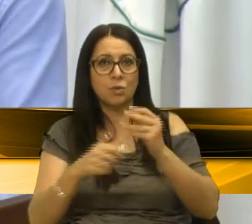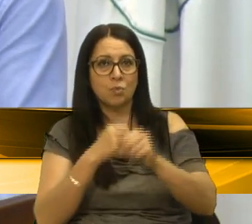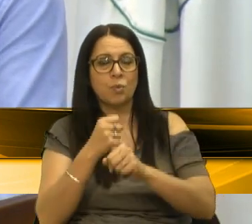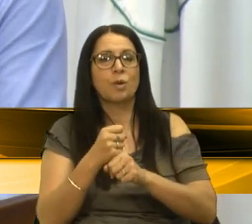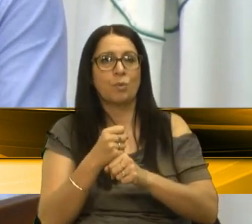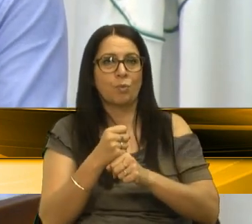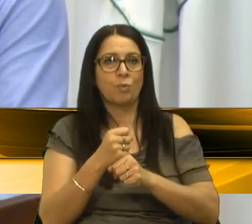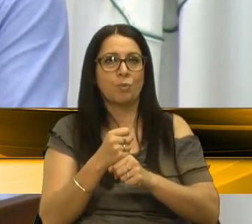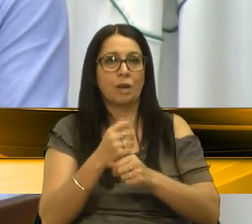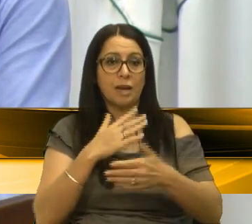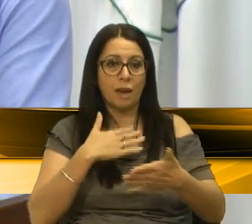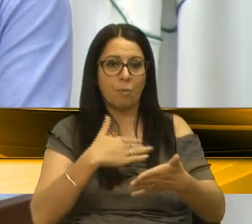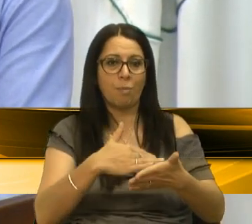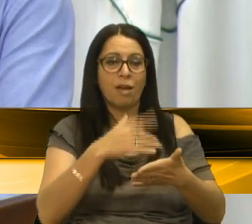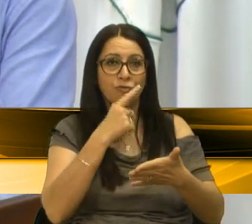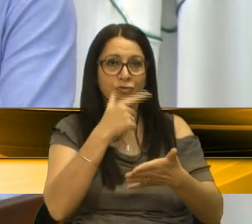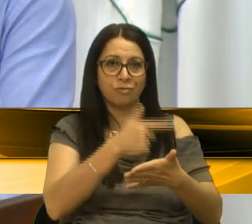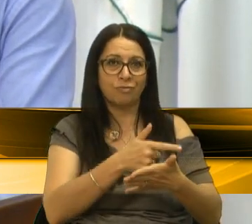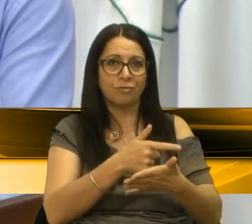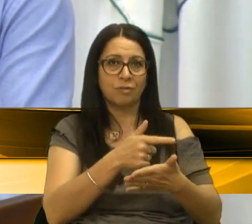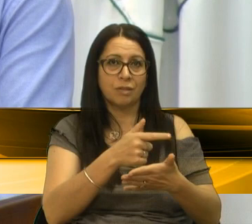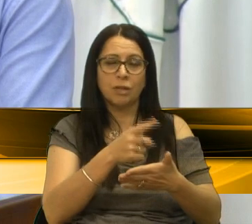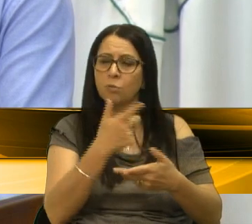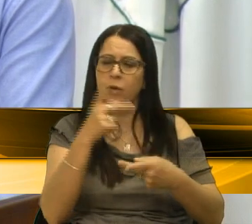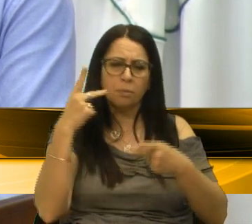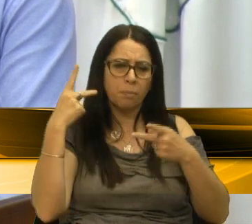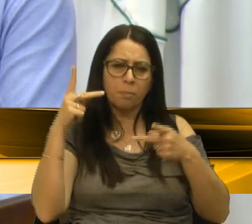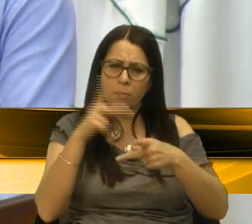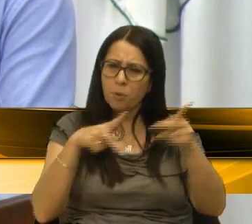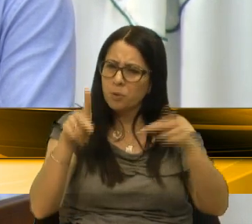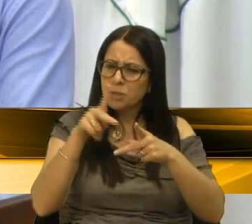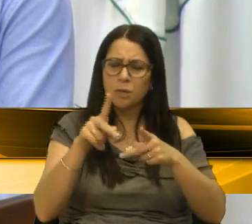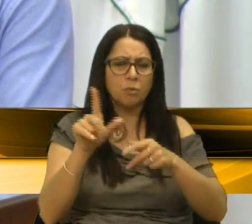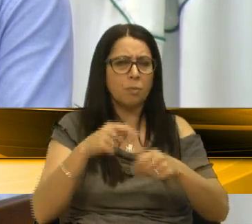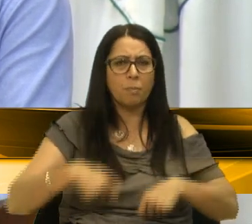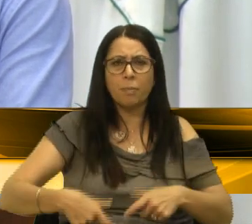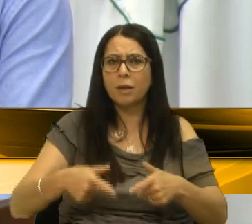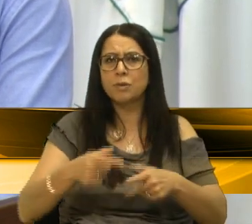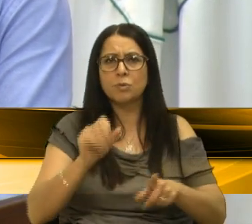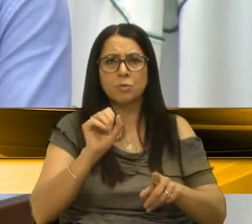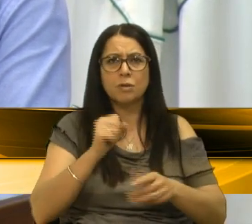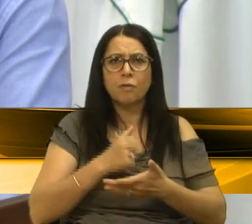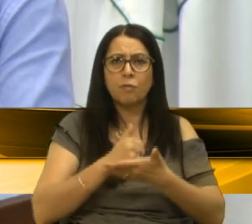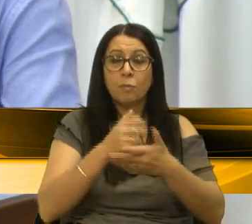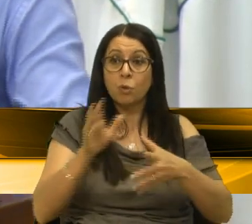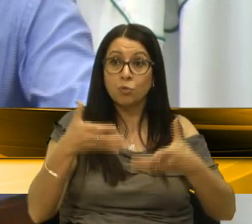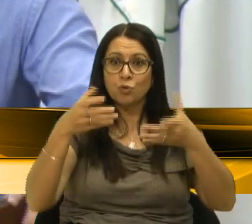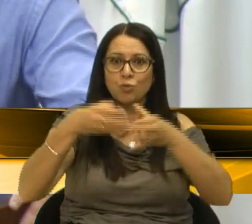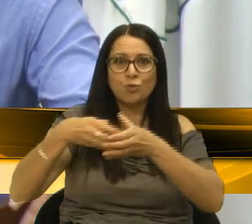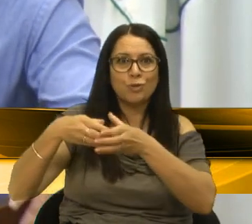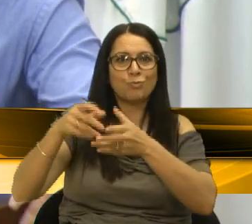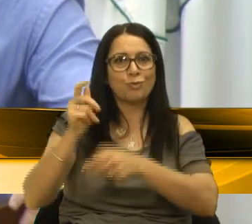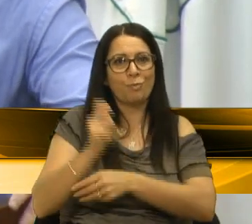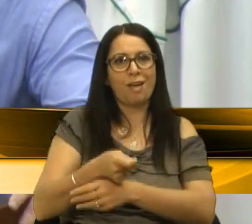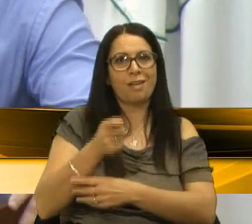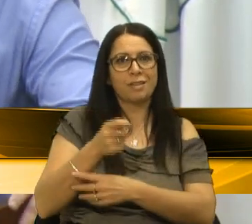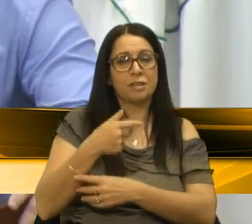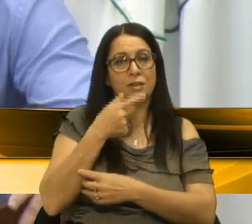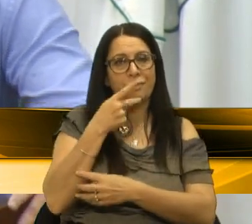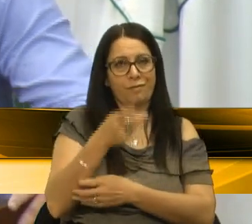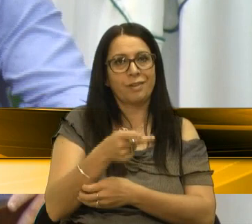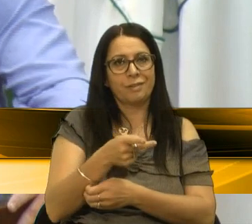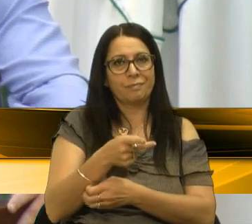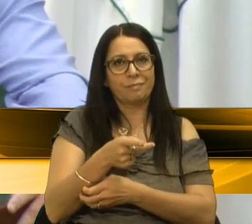nas barragens. Eventos sem poluição, sem custo, com ações sociais, fomenta o turismo de pesca. E aí eu